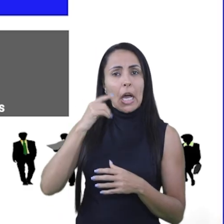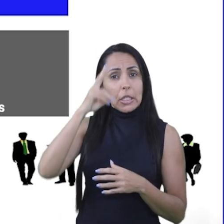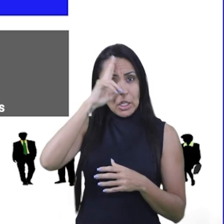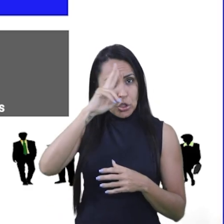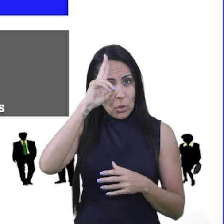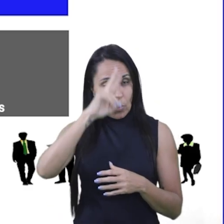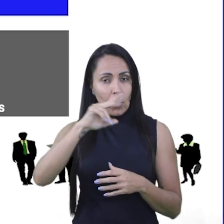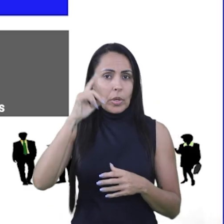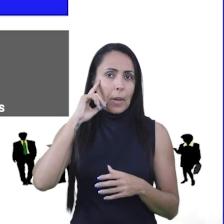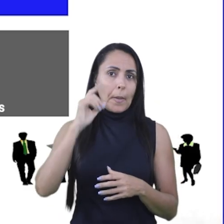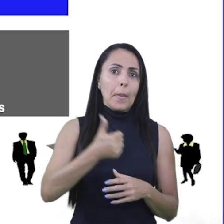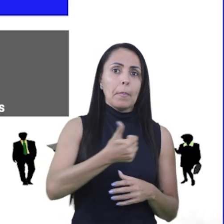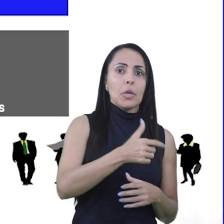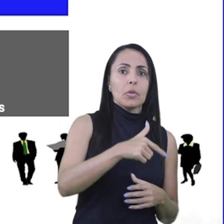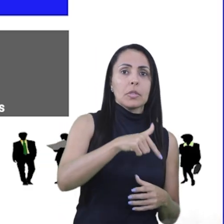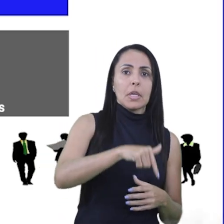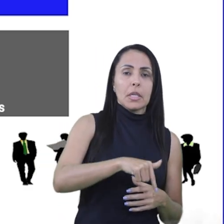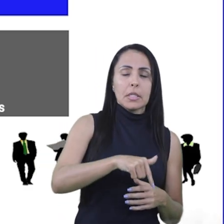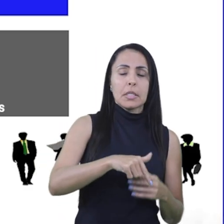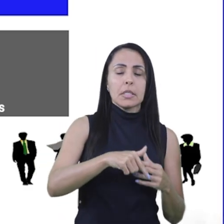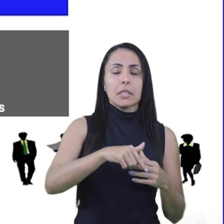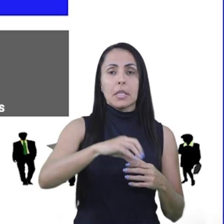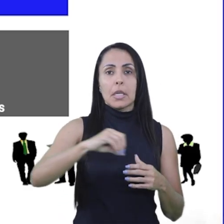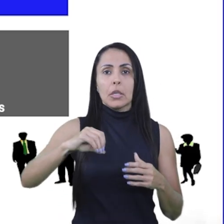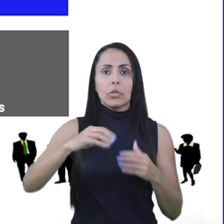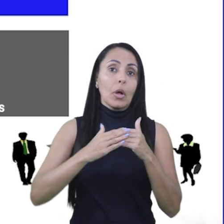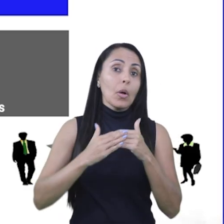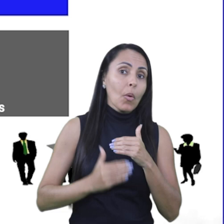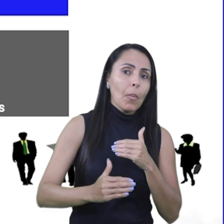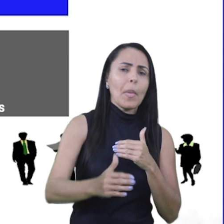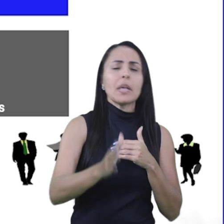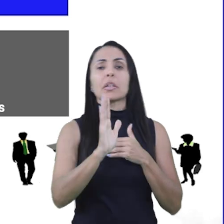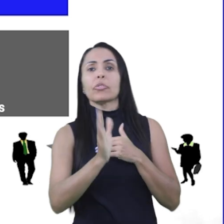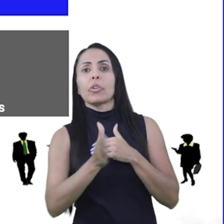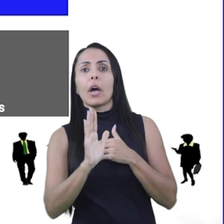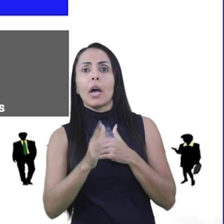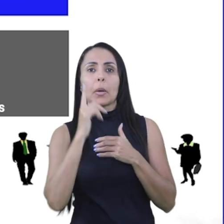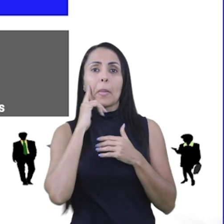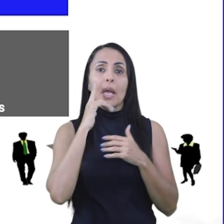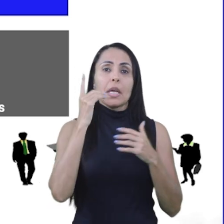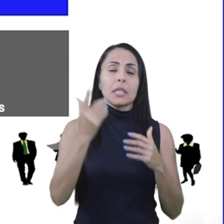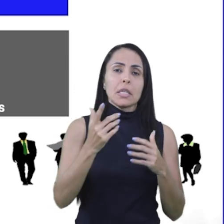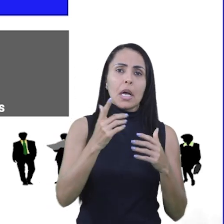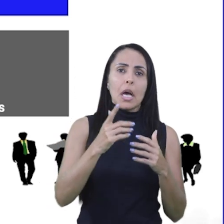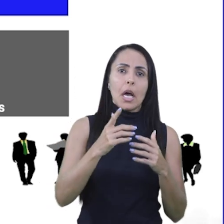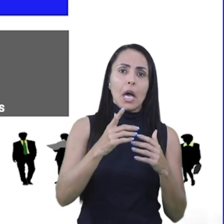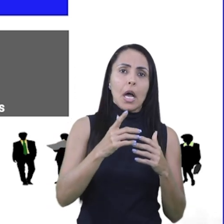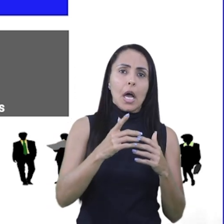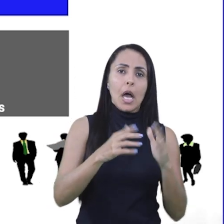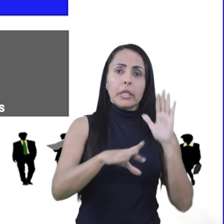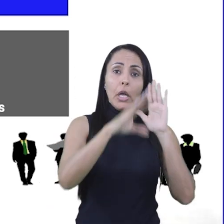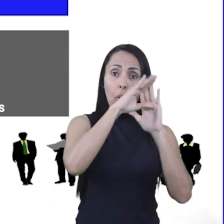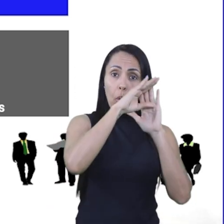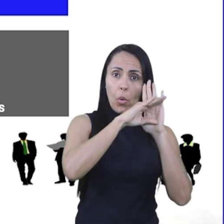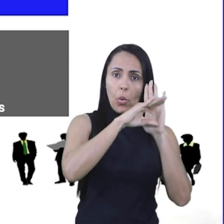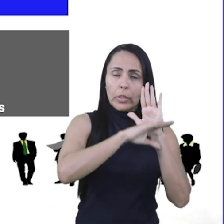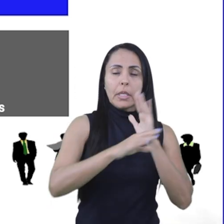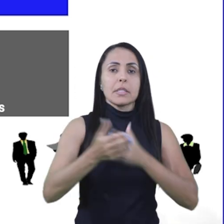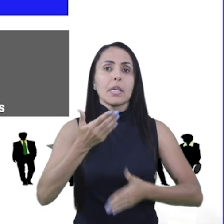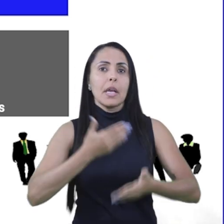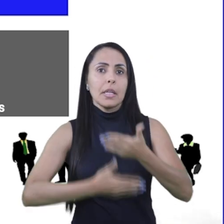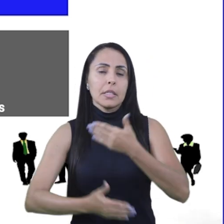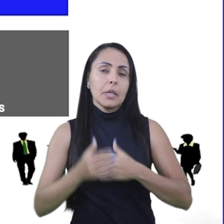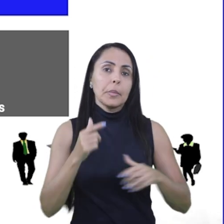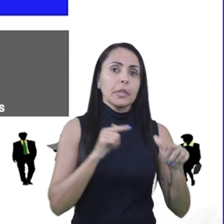histórico, 1700 já se começa a questão das disciplinas e dos relacionamentos de trabalho.